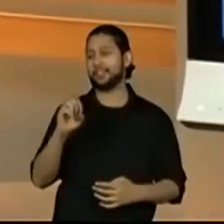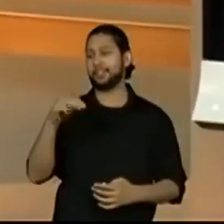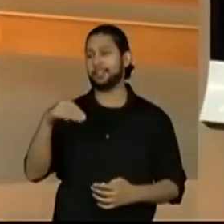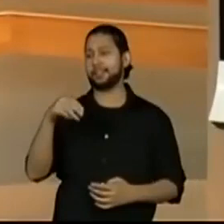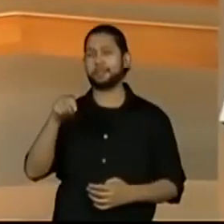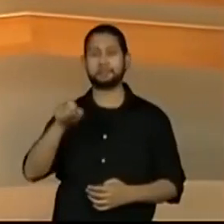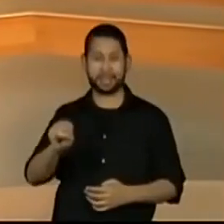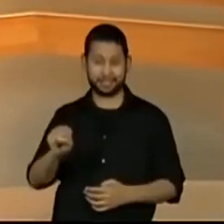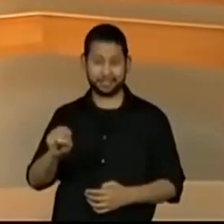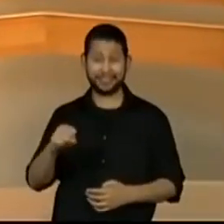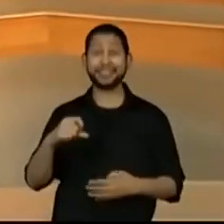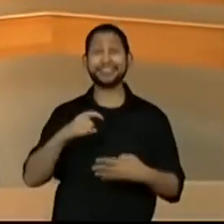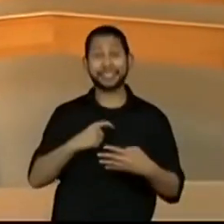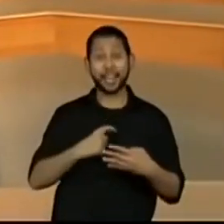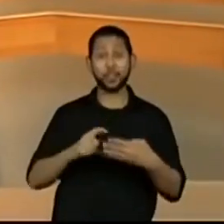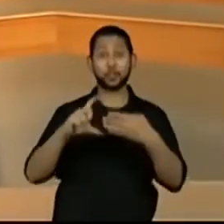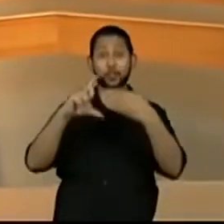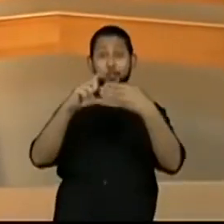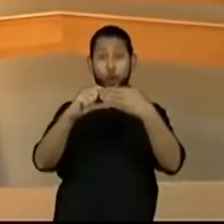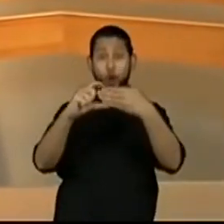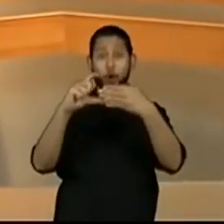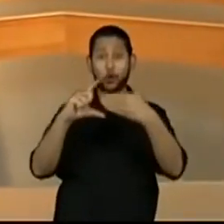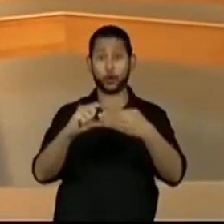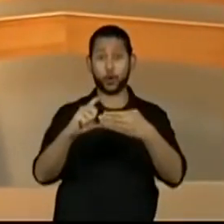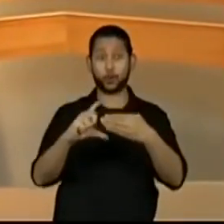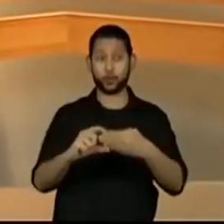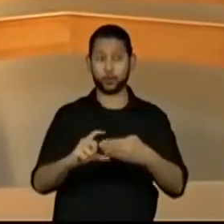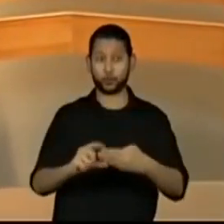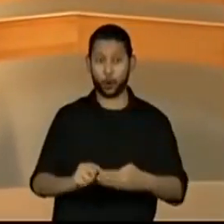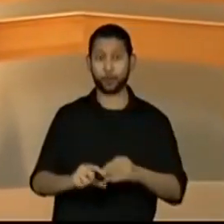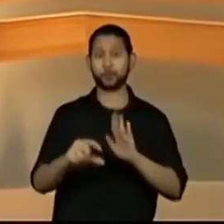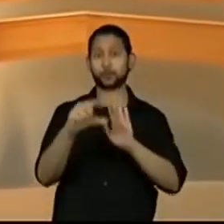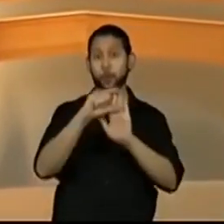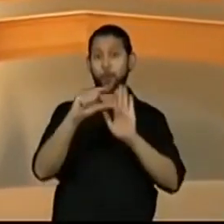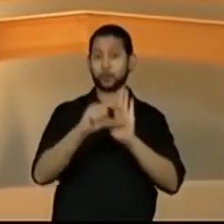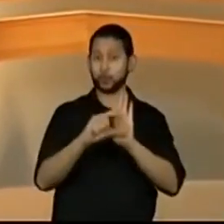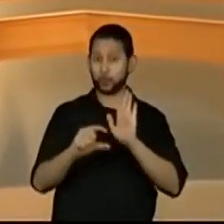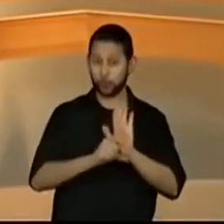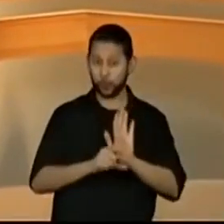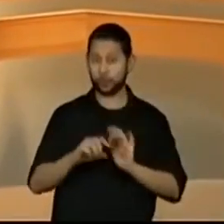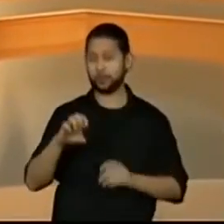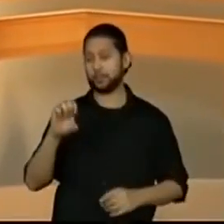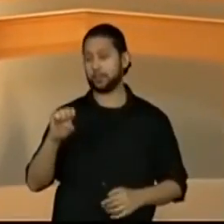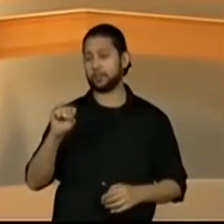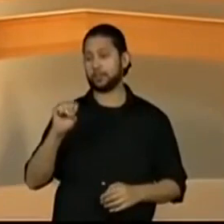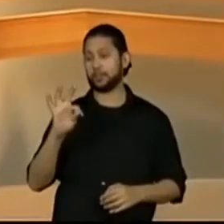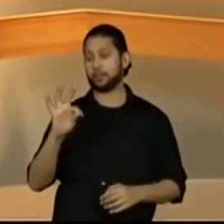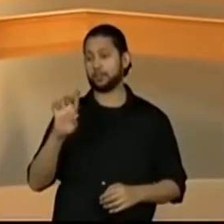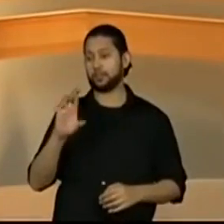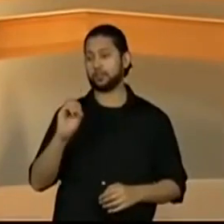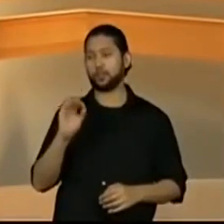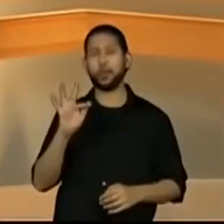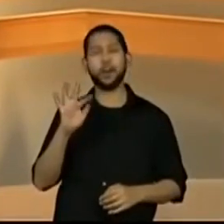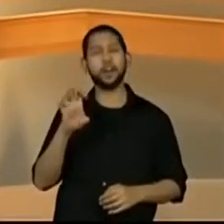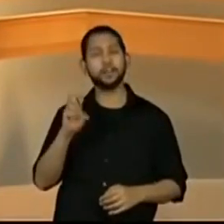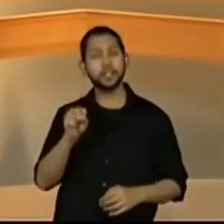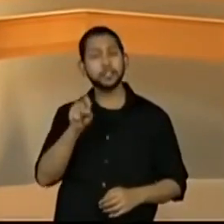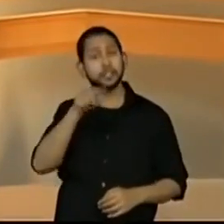os versos menores, eles te ajudam nessa velocidade, nessa pronúncia mais